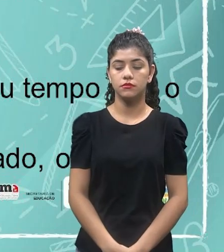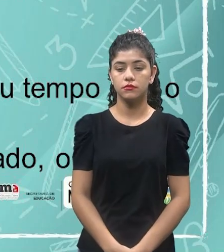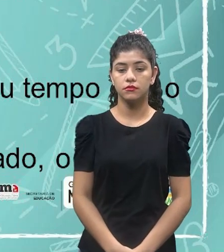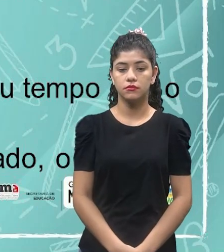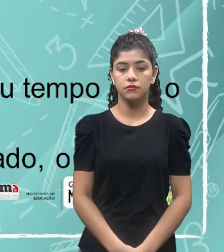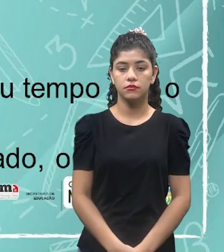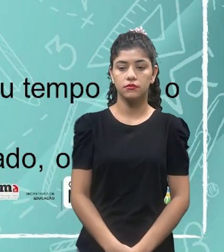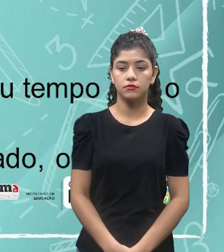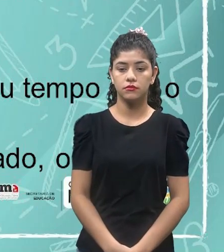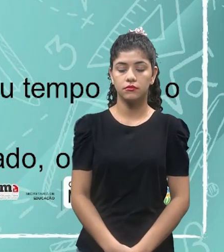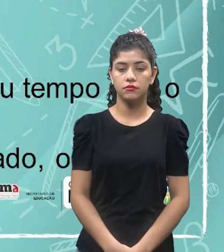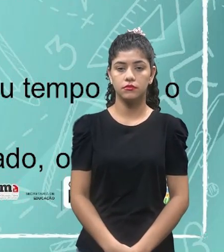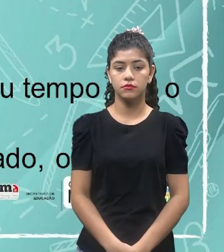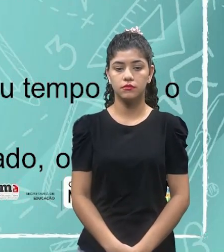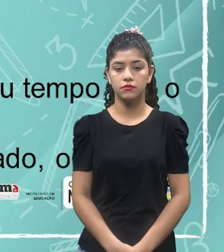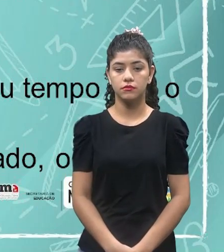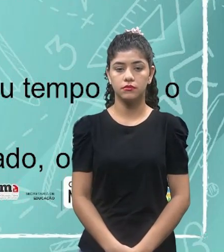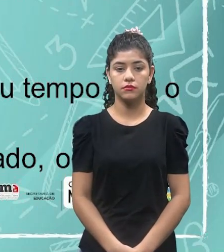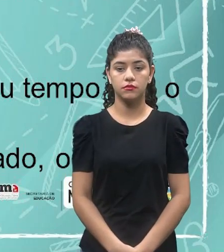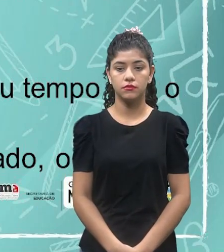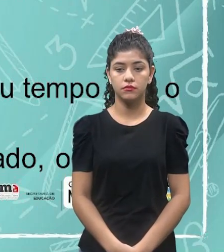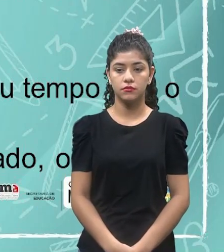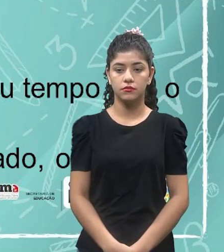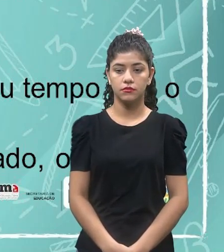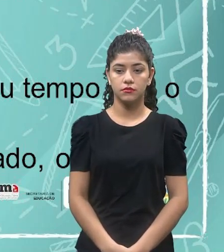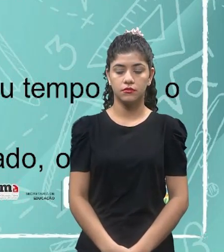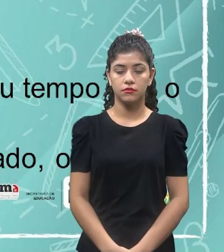Nós temos aqui 4